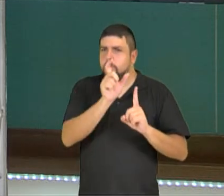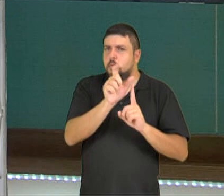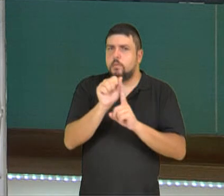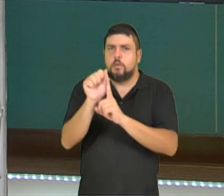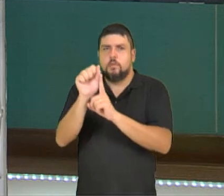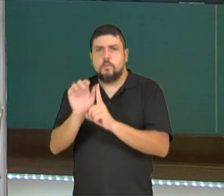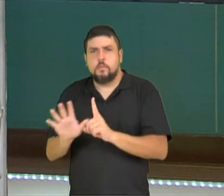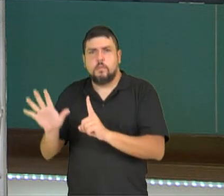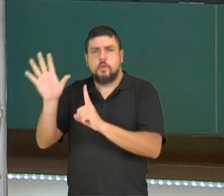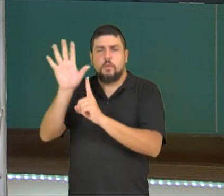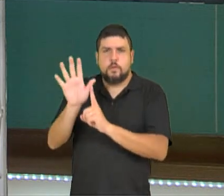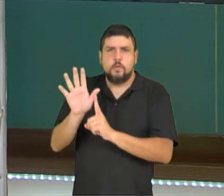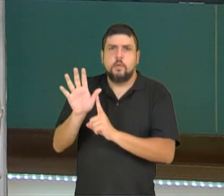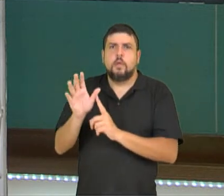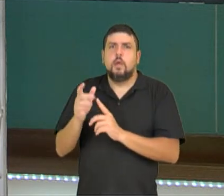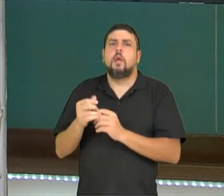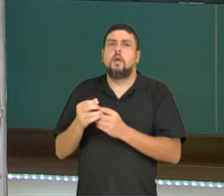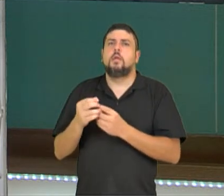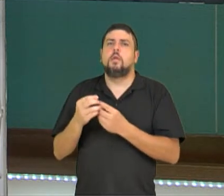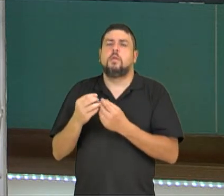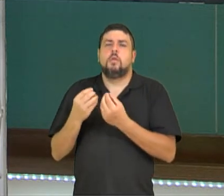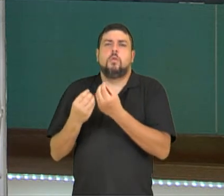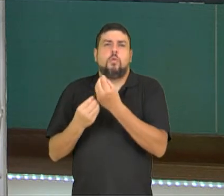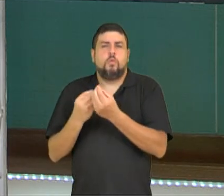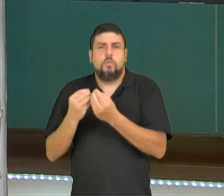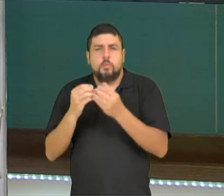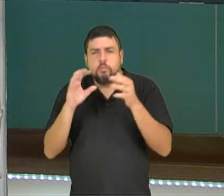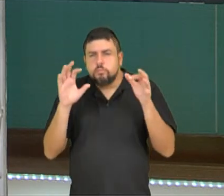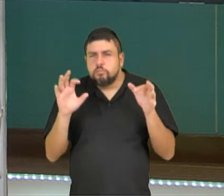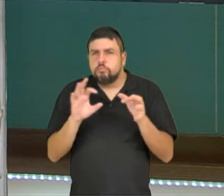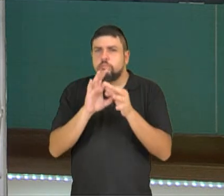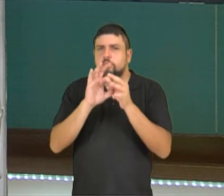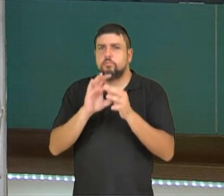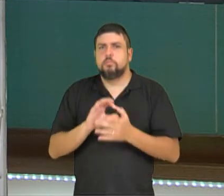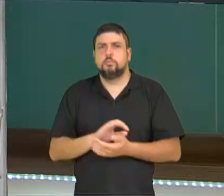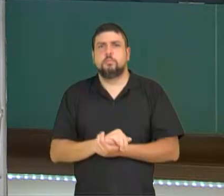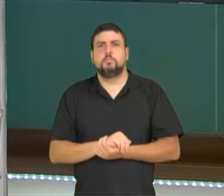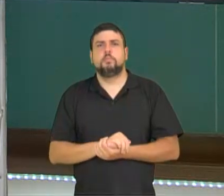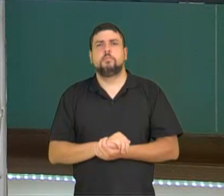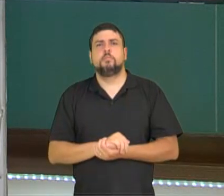Então temos palavras aqui que se conversam, ideias que se conversam.